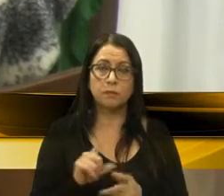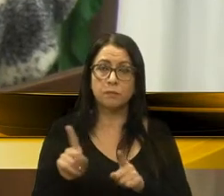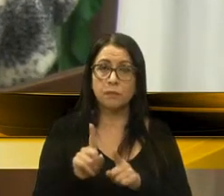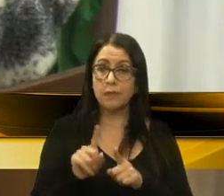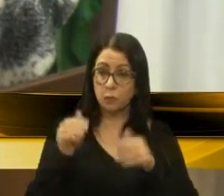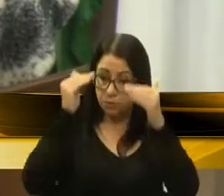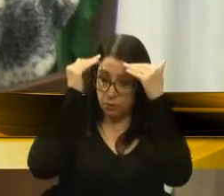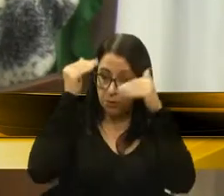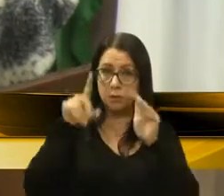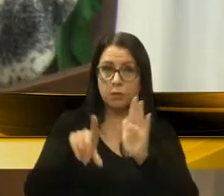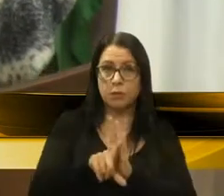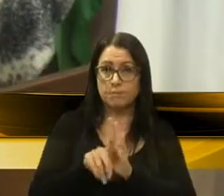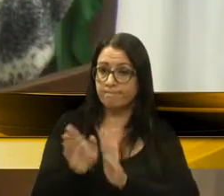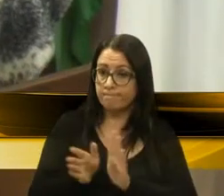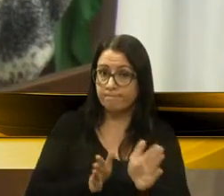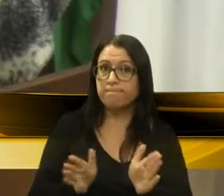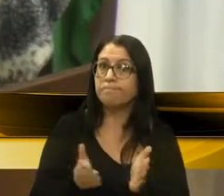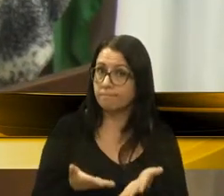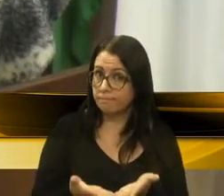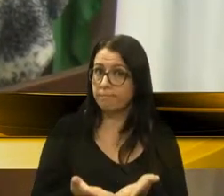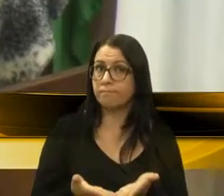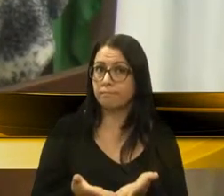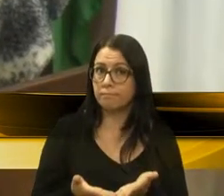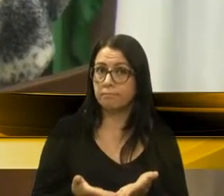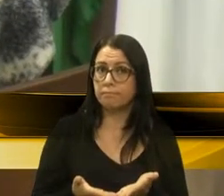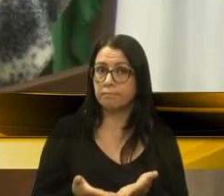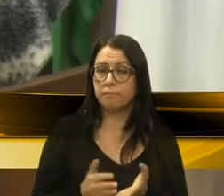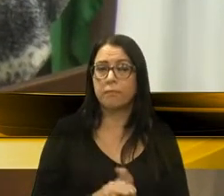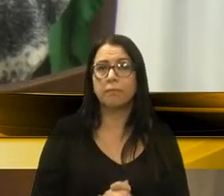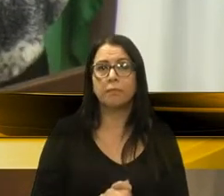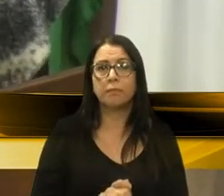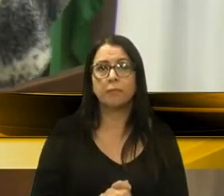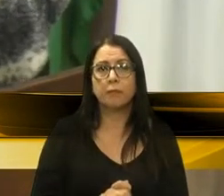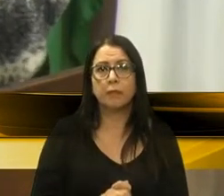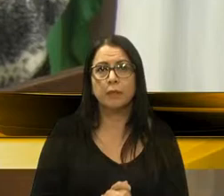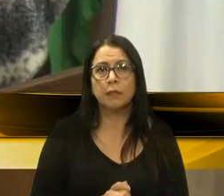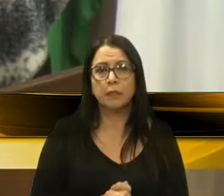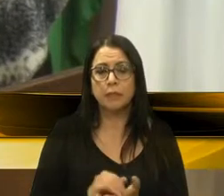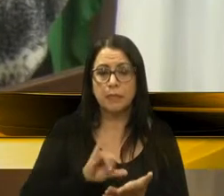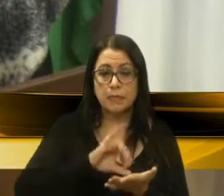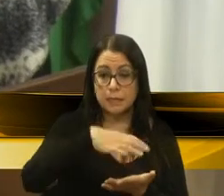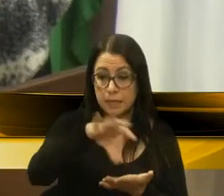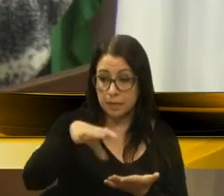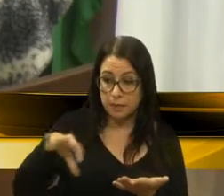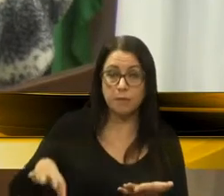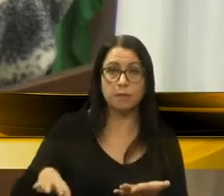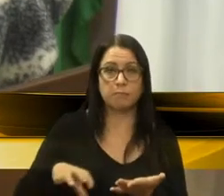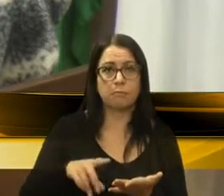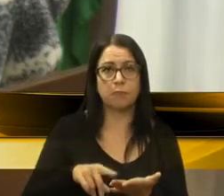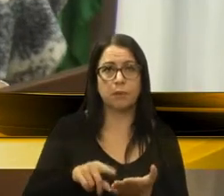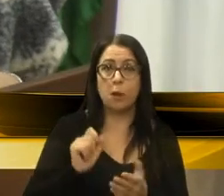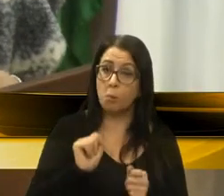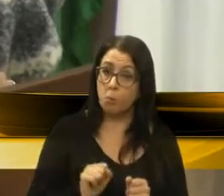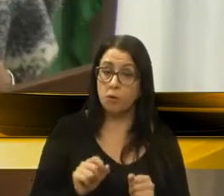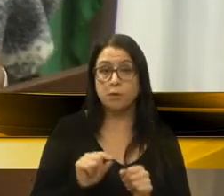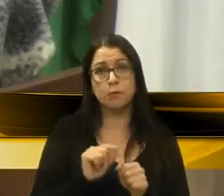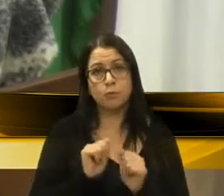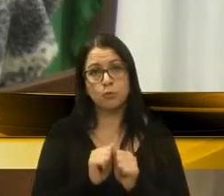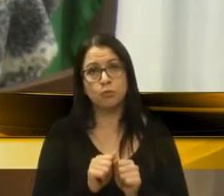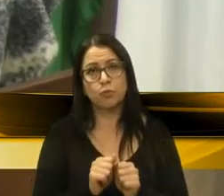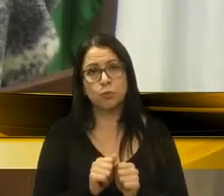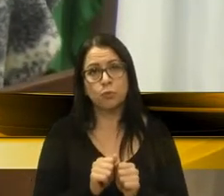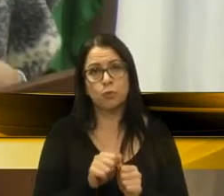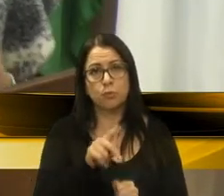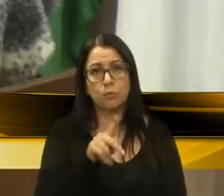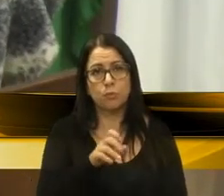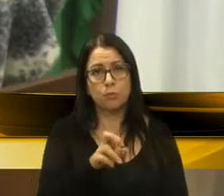respeitando a lei de acessibilidade, né, e mobilidade, e descentralizados. Então, que a gente pudesse, através de